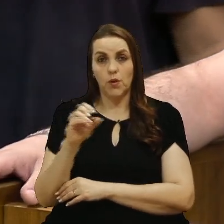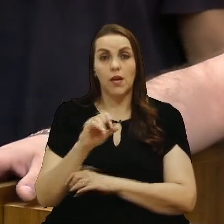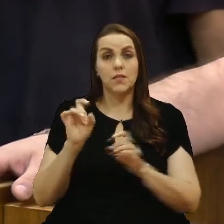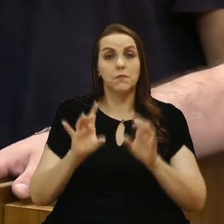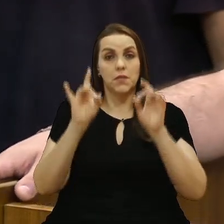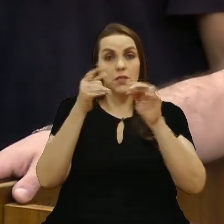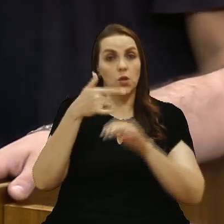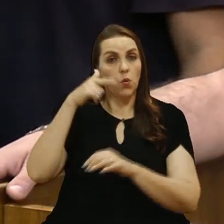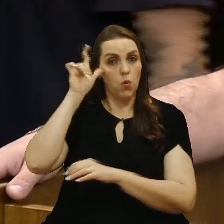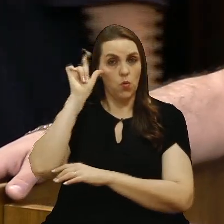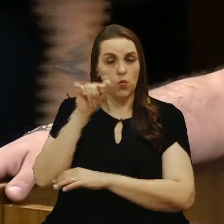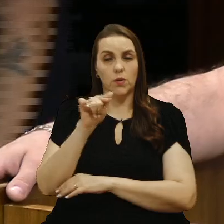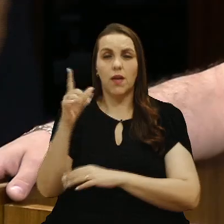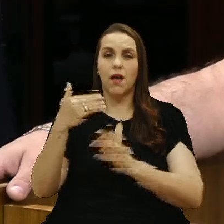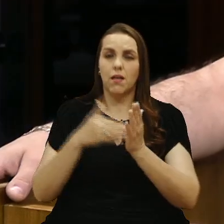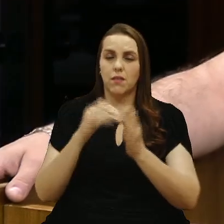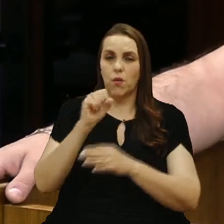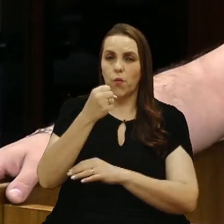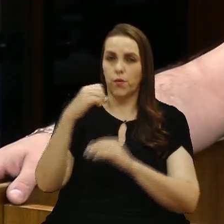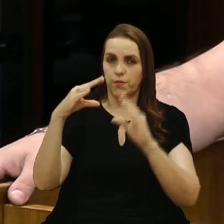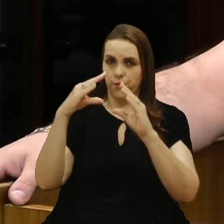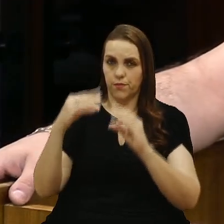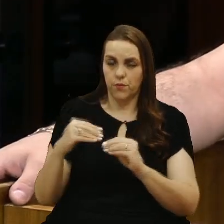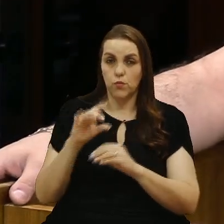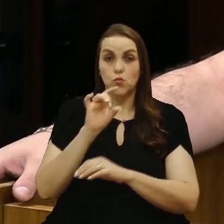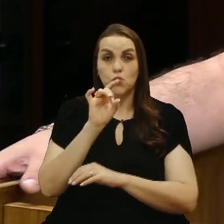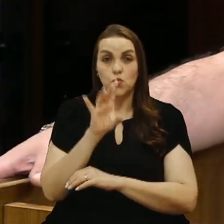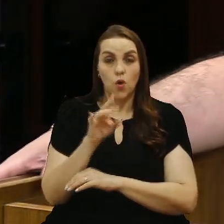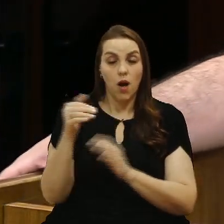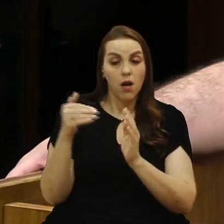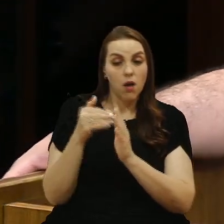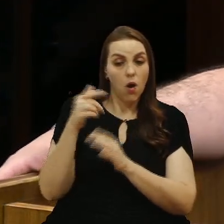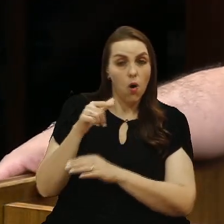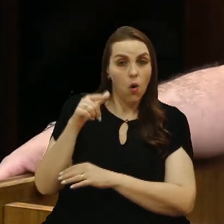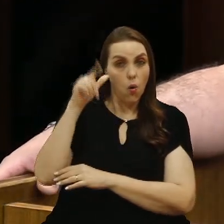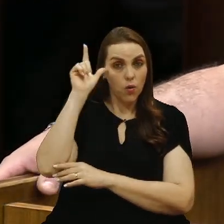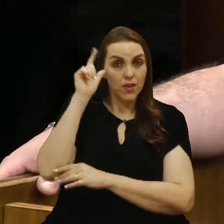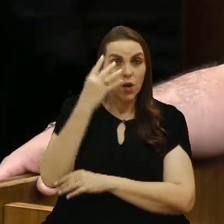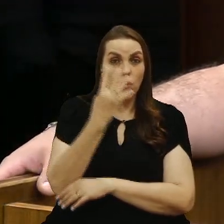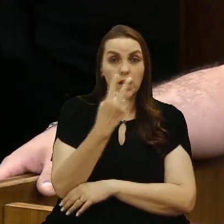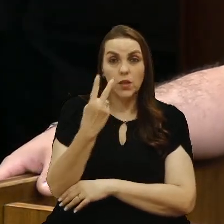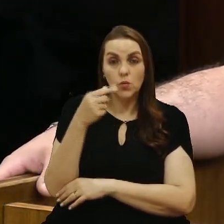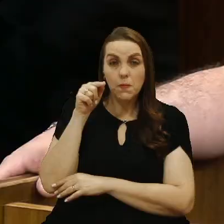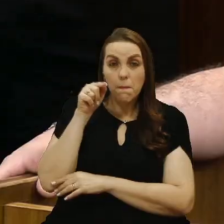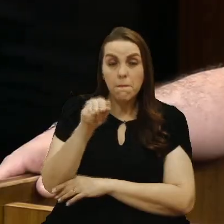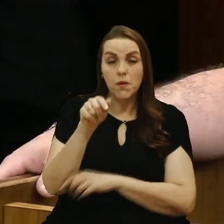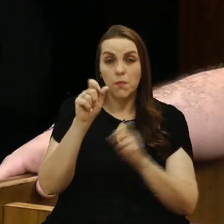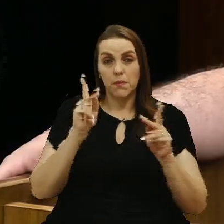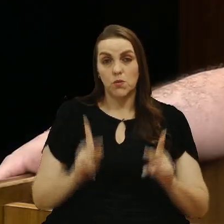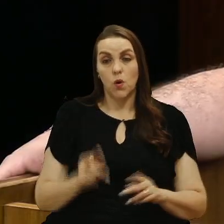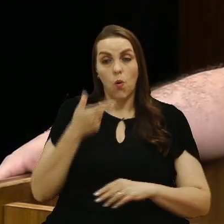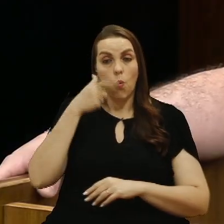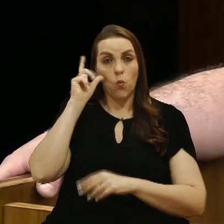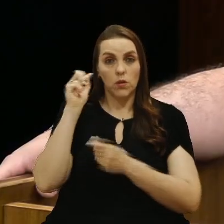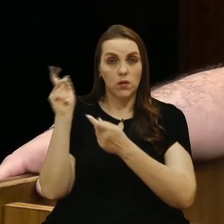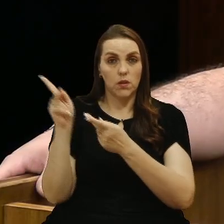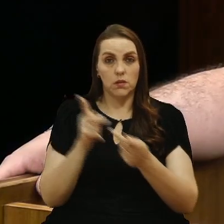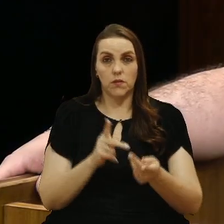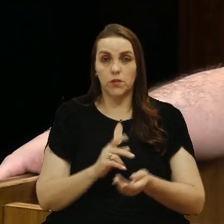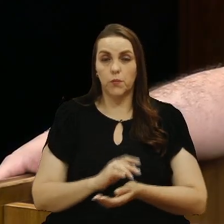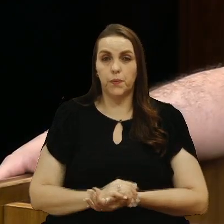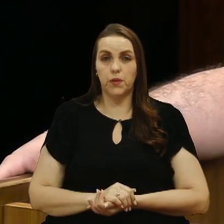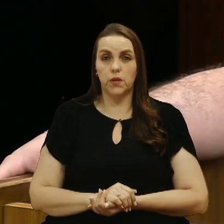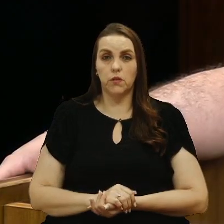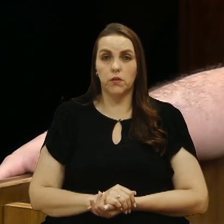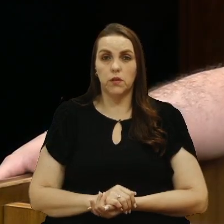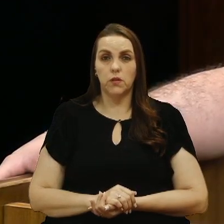que até às 8 horas da noite, só no dia de ontem, atingiu a marca de 42 mil pessoas que visitaram o parque. Então,